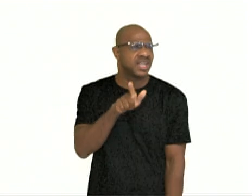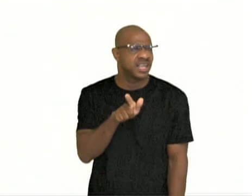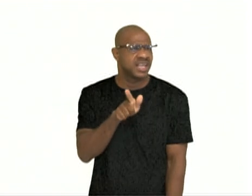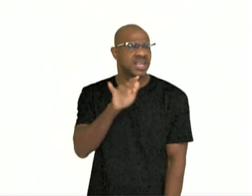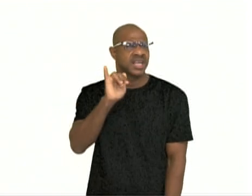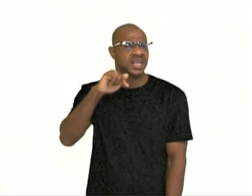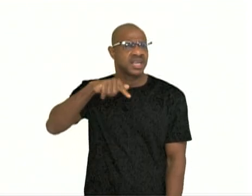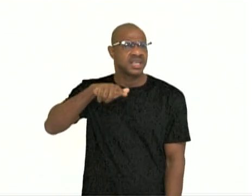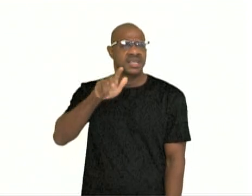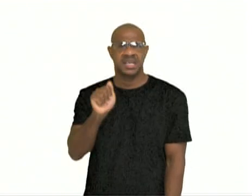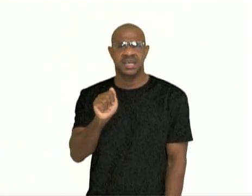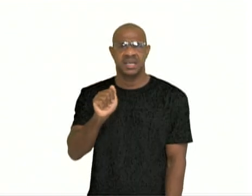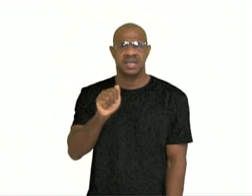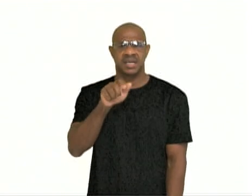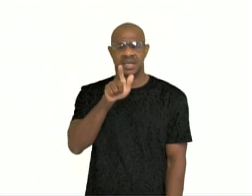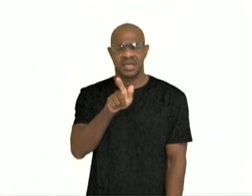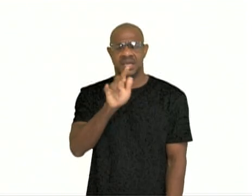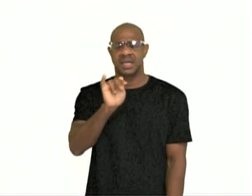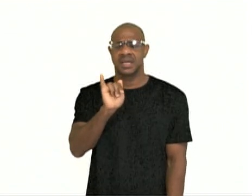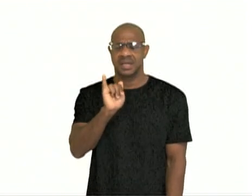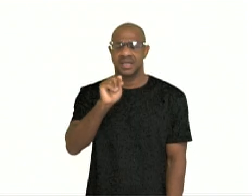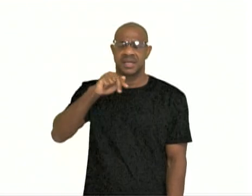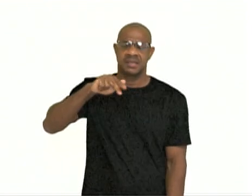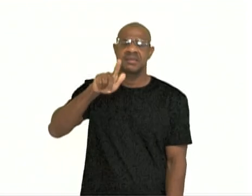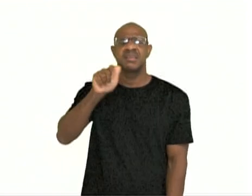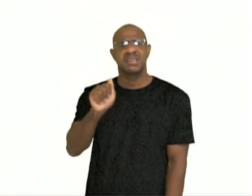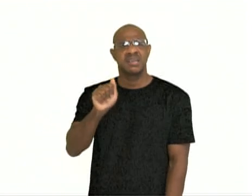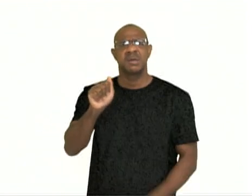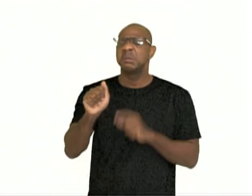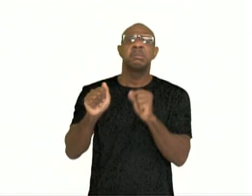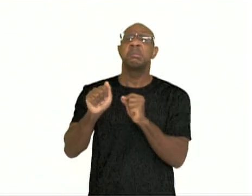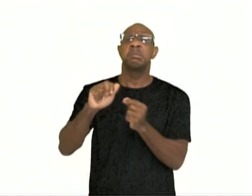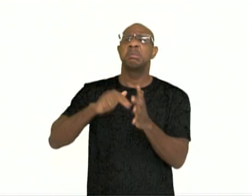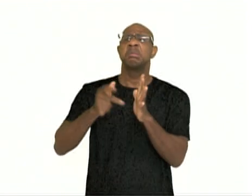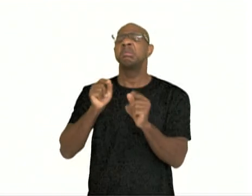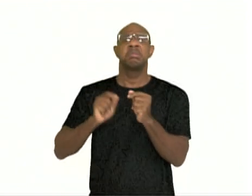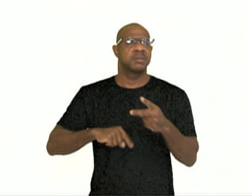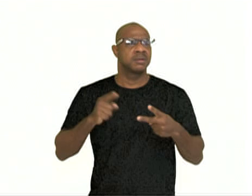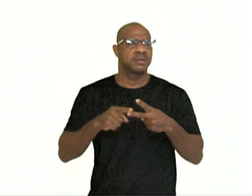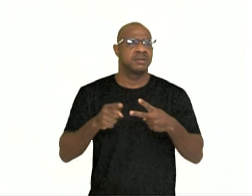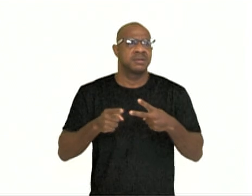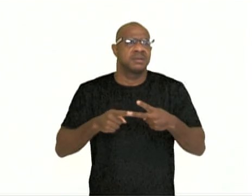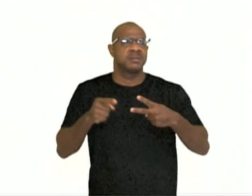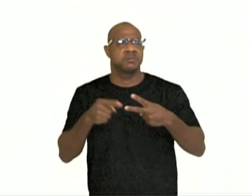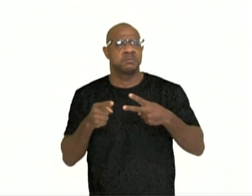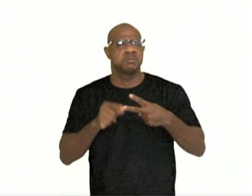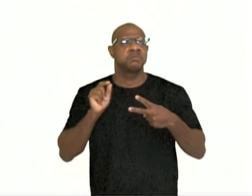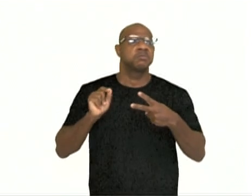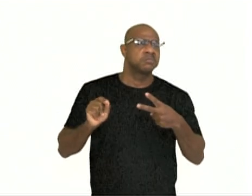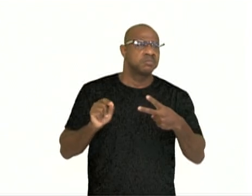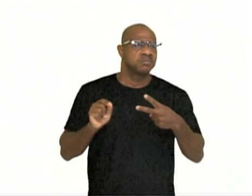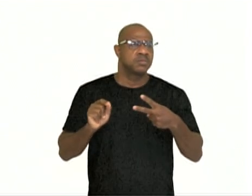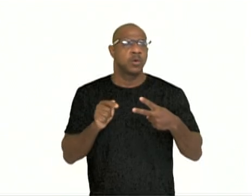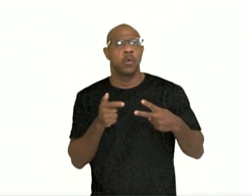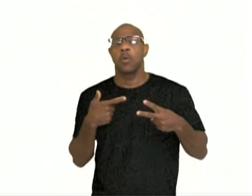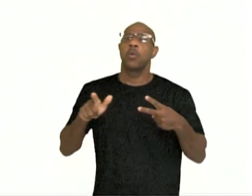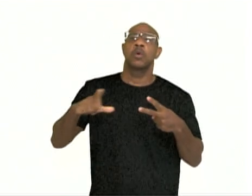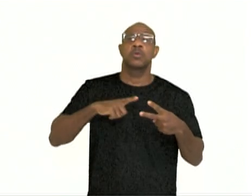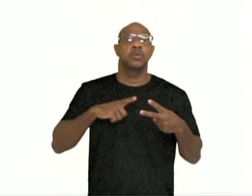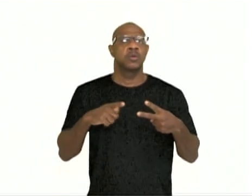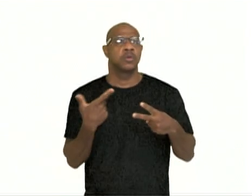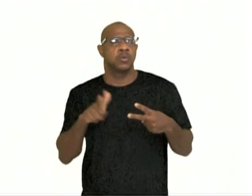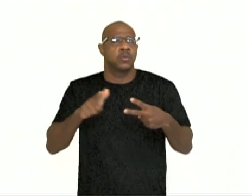ouviu esse termo dentro da capoeira, né? Além da ginga,